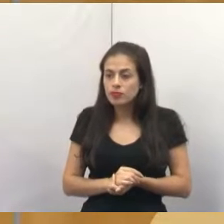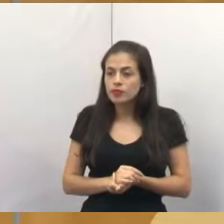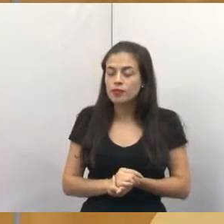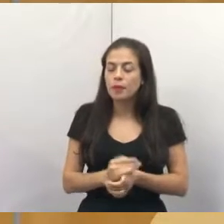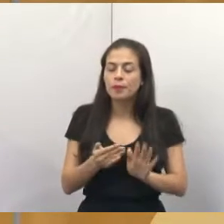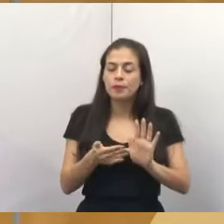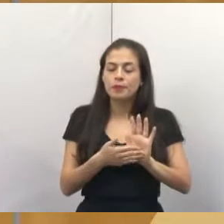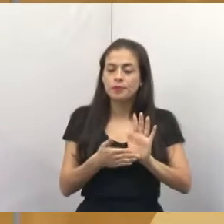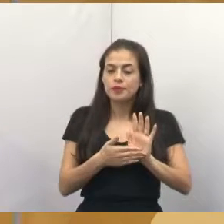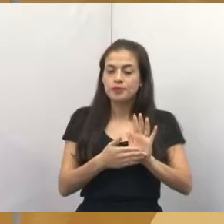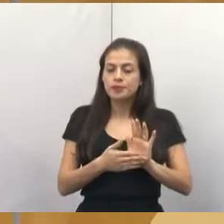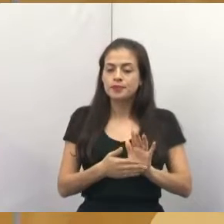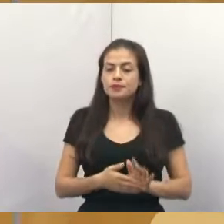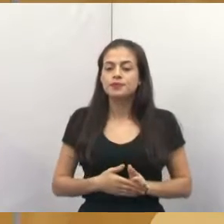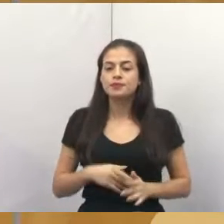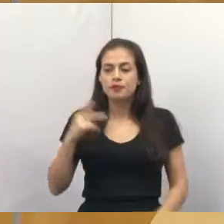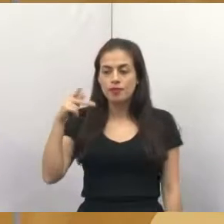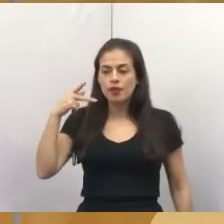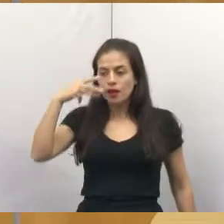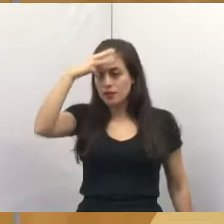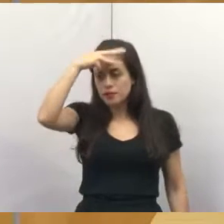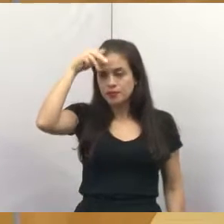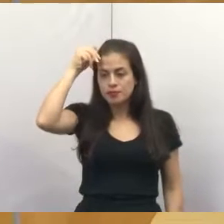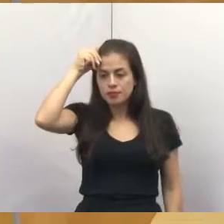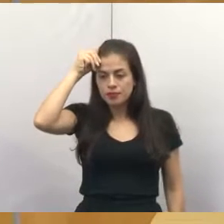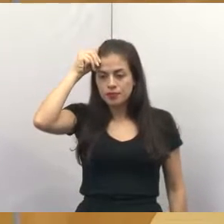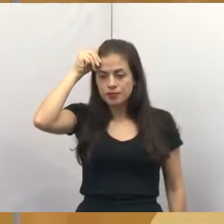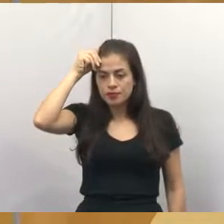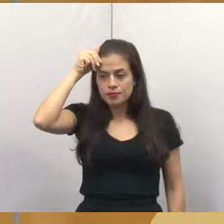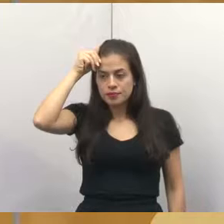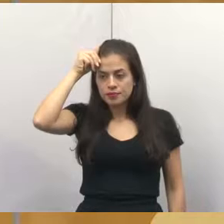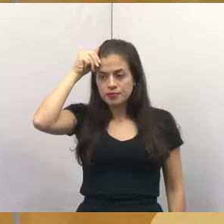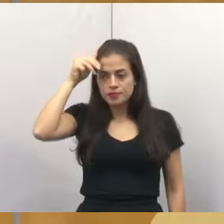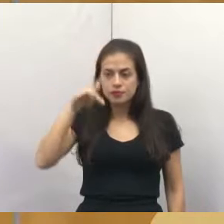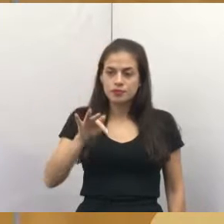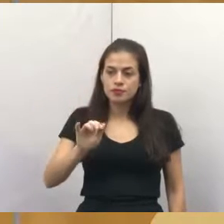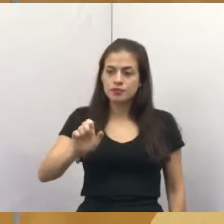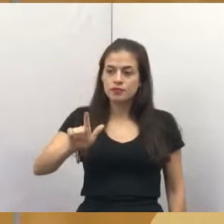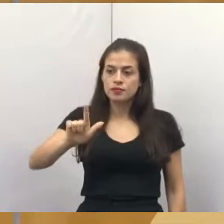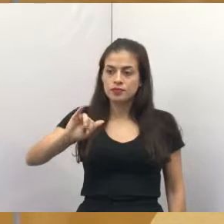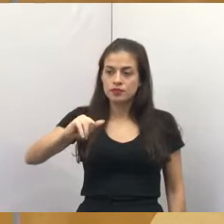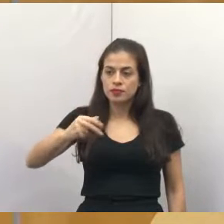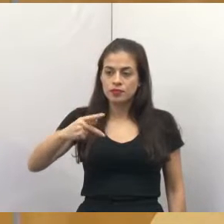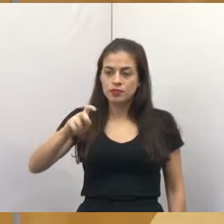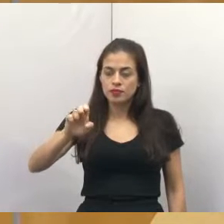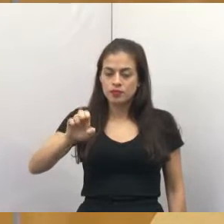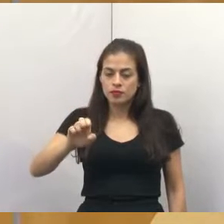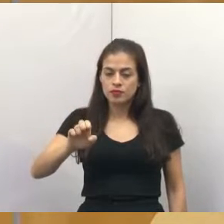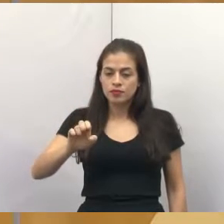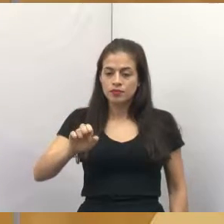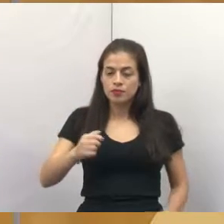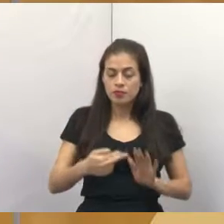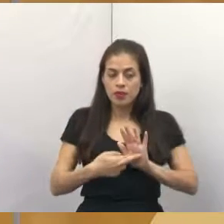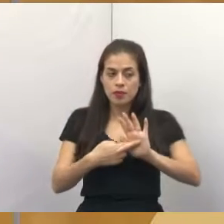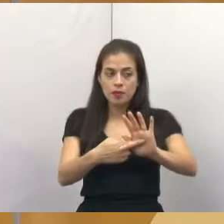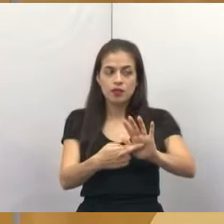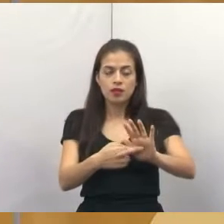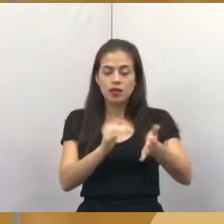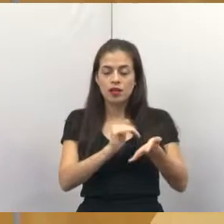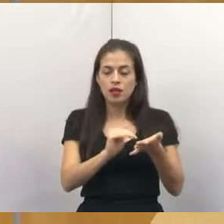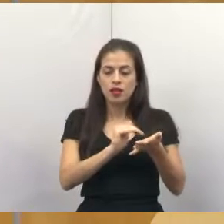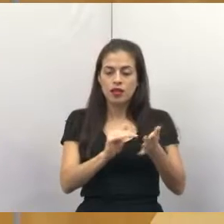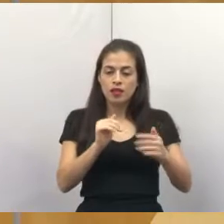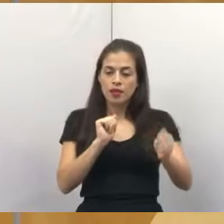nessa propositura, que é o caso da vereadora Maria Amélia, o Felipe, representando a Secretaria Administrativa,